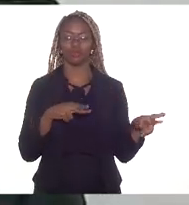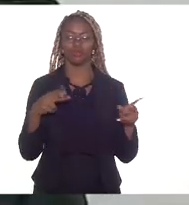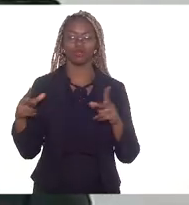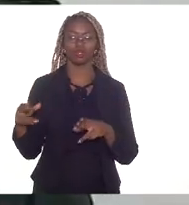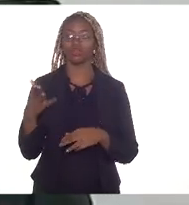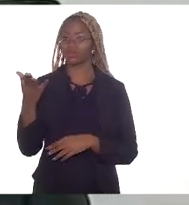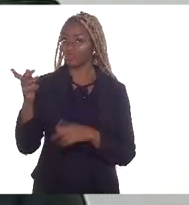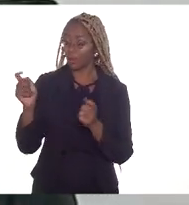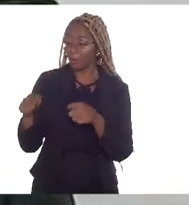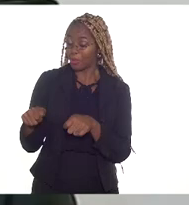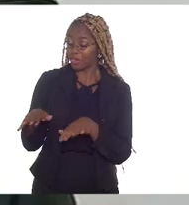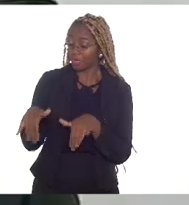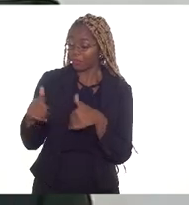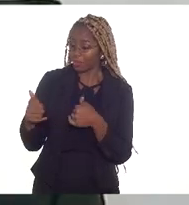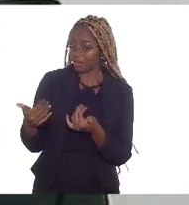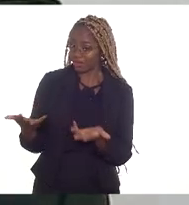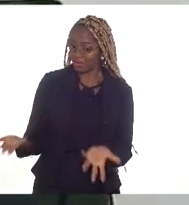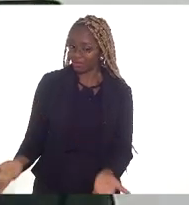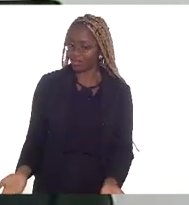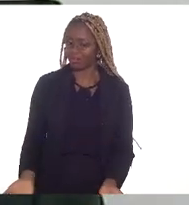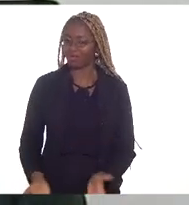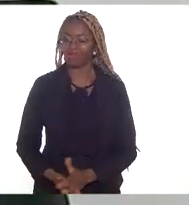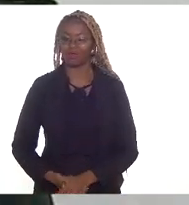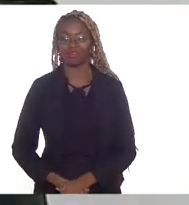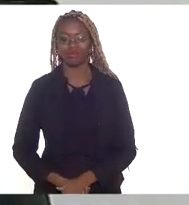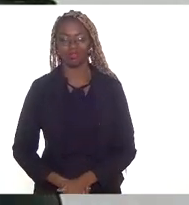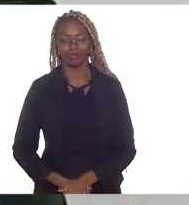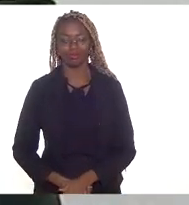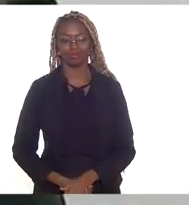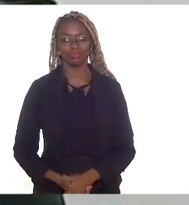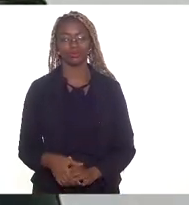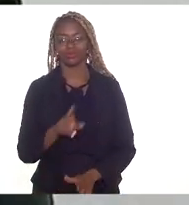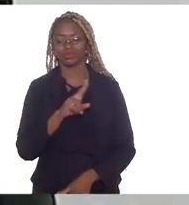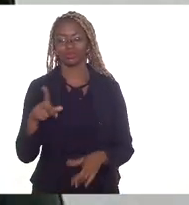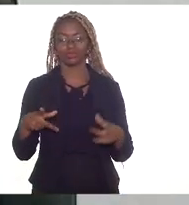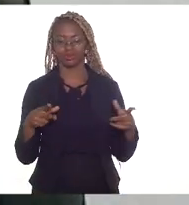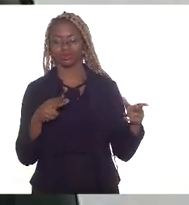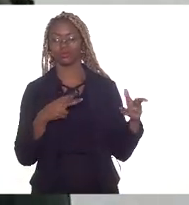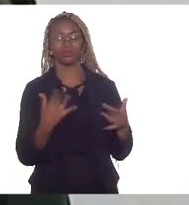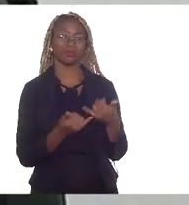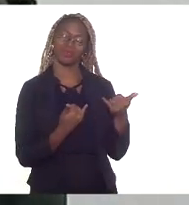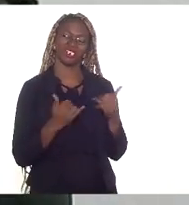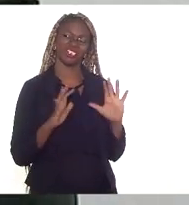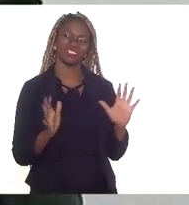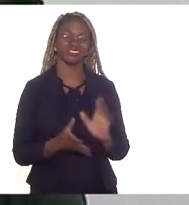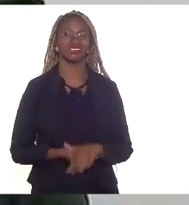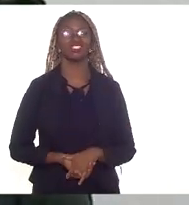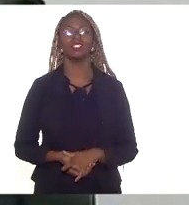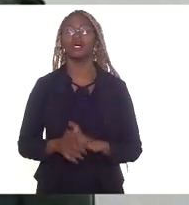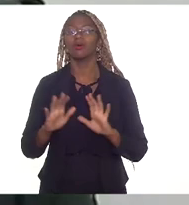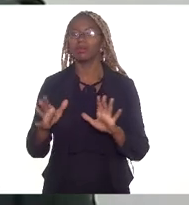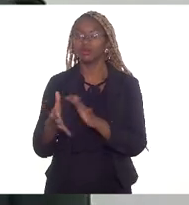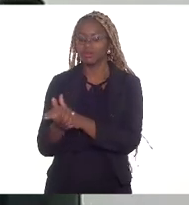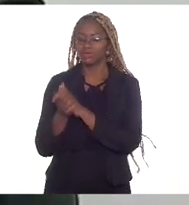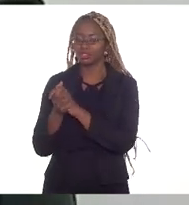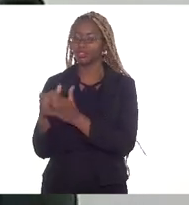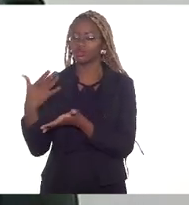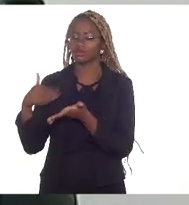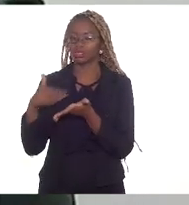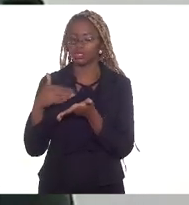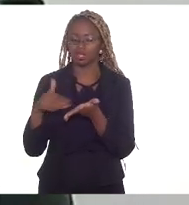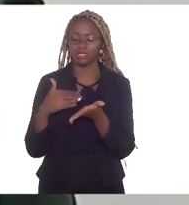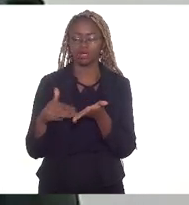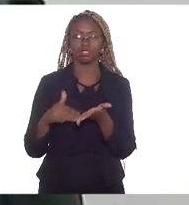mais competência, mas o nome é o mesmo. Brincadeira. Quero saudar aqui o secretário José Luiz